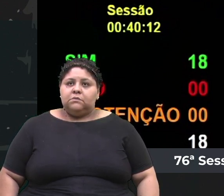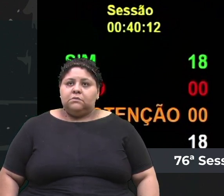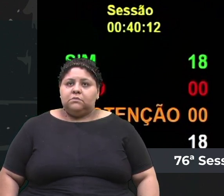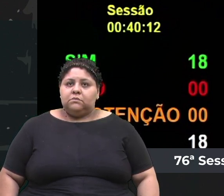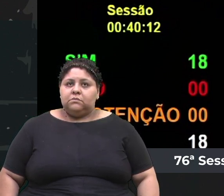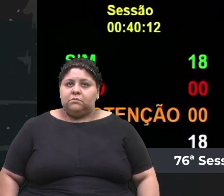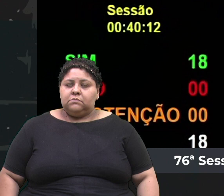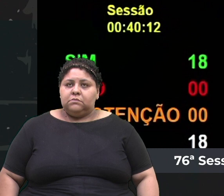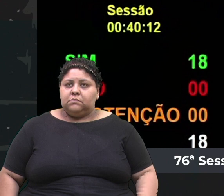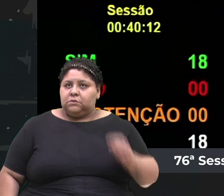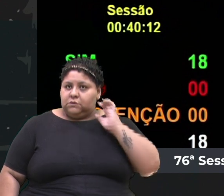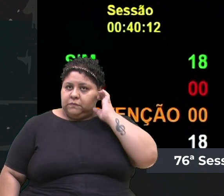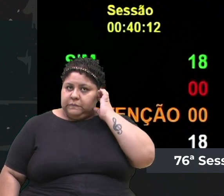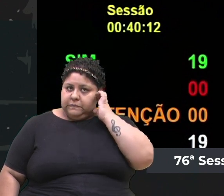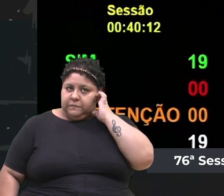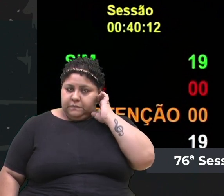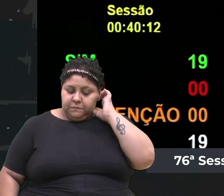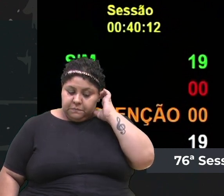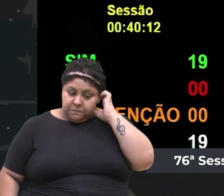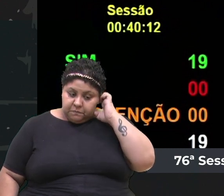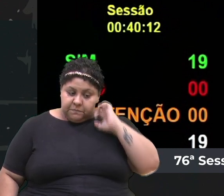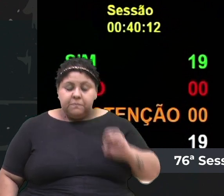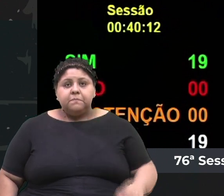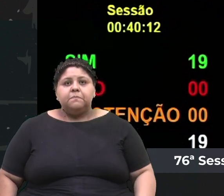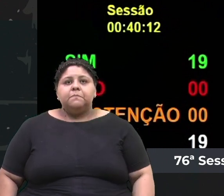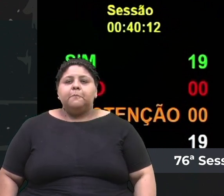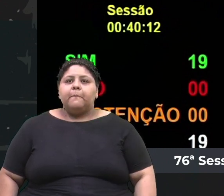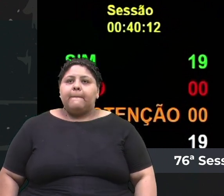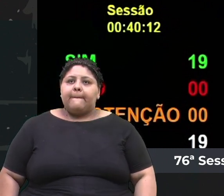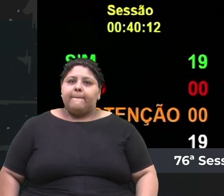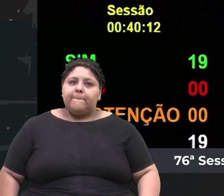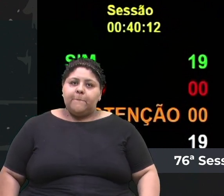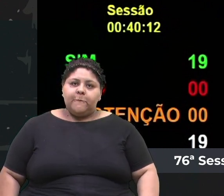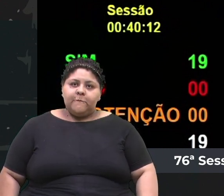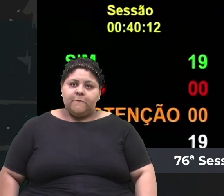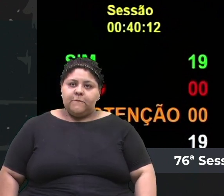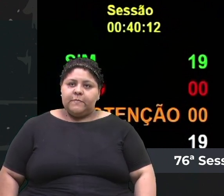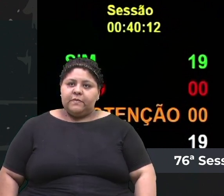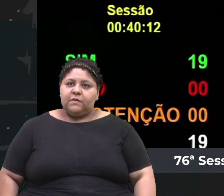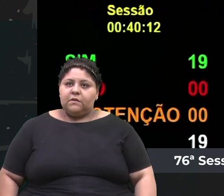No microfone, vota sim, obrigado. Renato Oliveira.